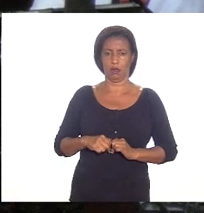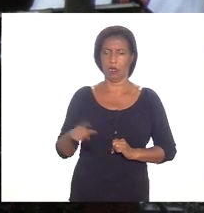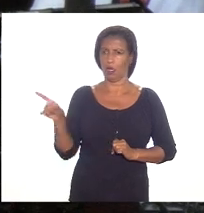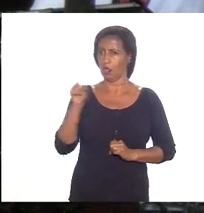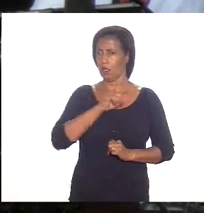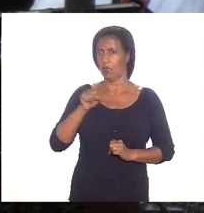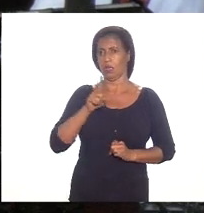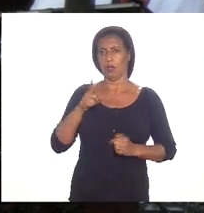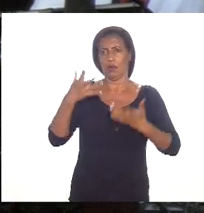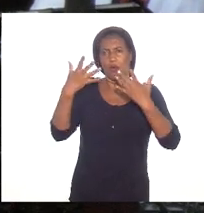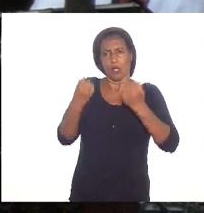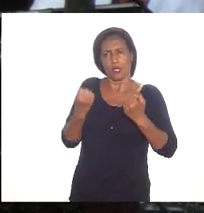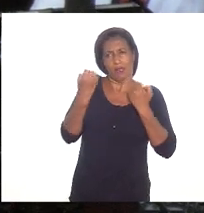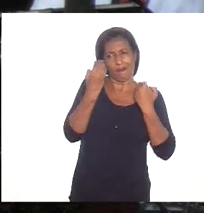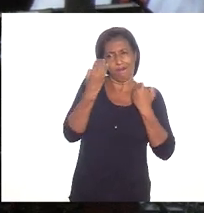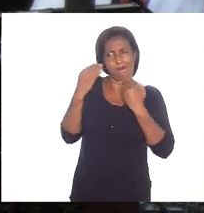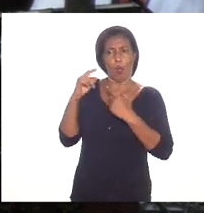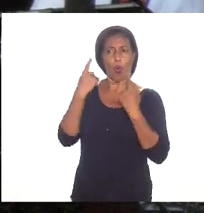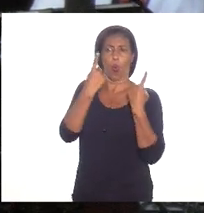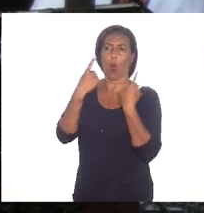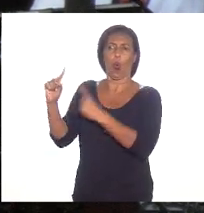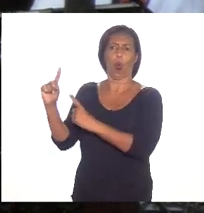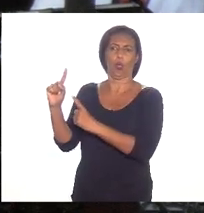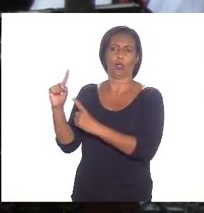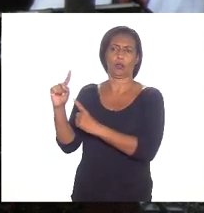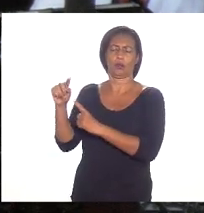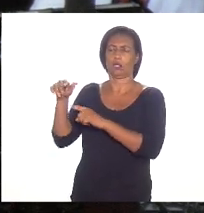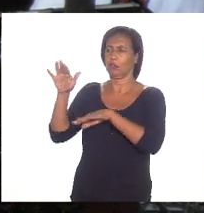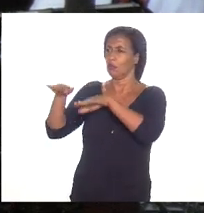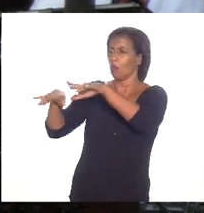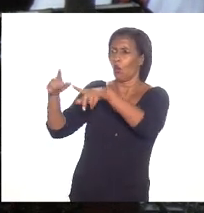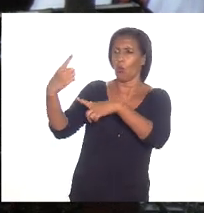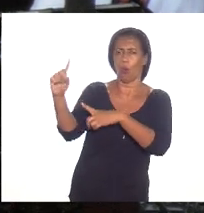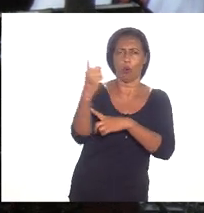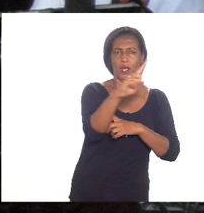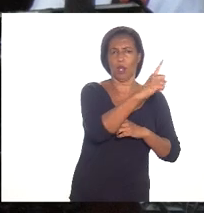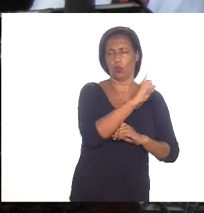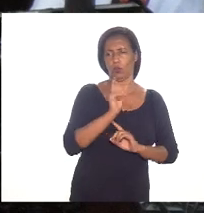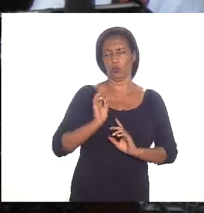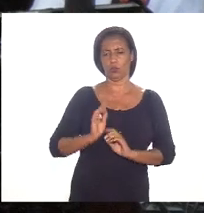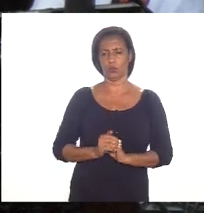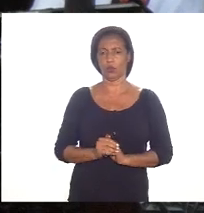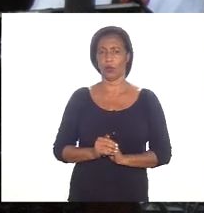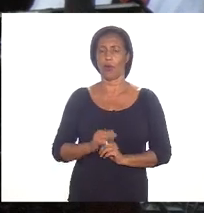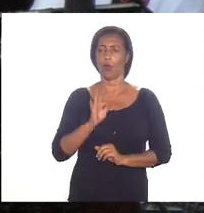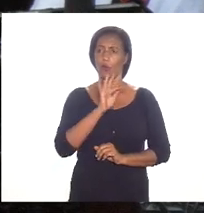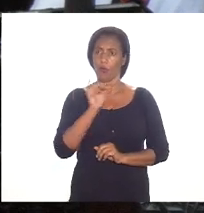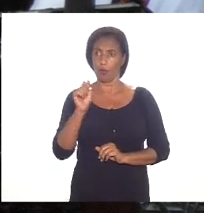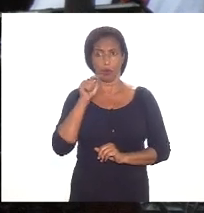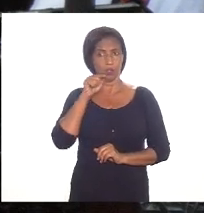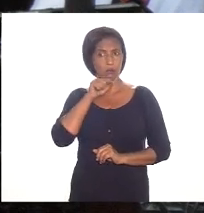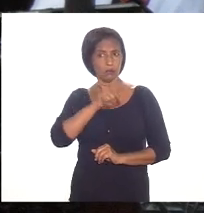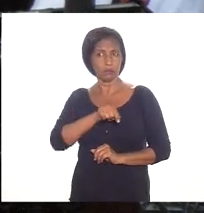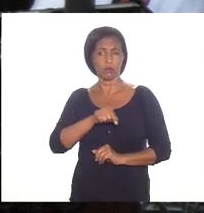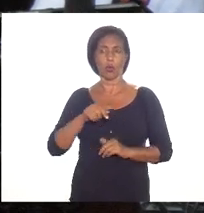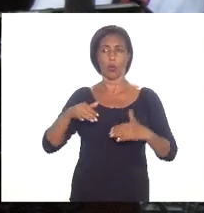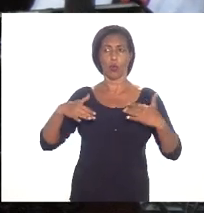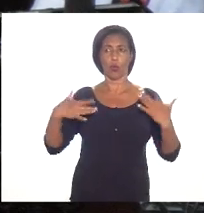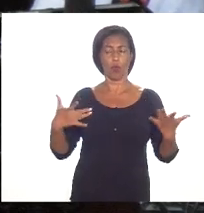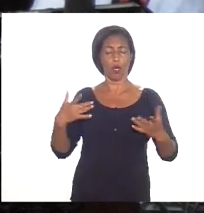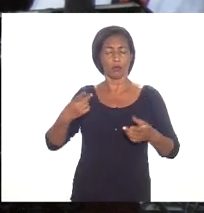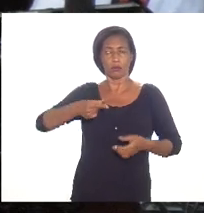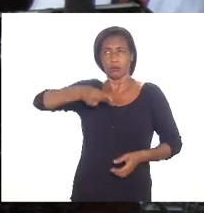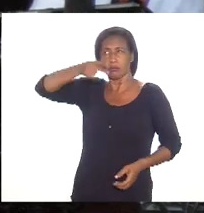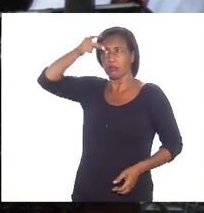vou aceitar ameaça a qualquer parlamentar, quer seja da situação ou da oposição. Foi assim quando, lá